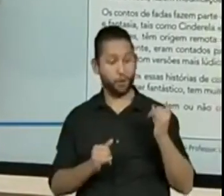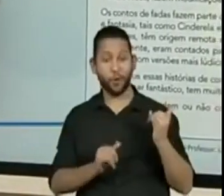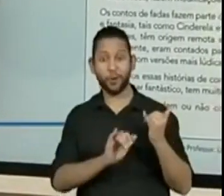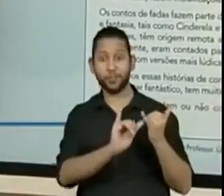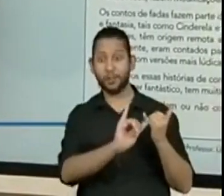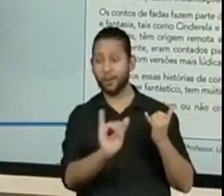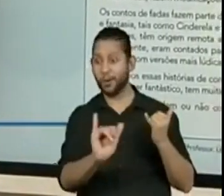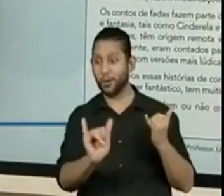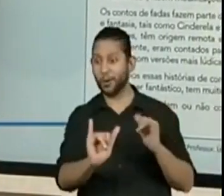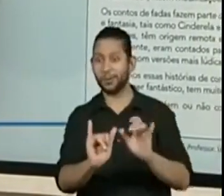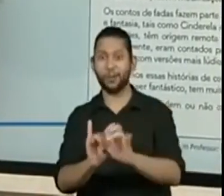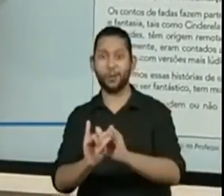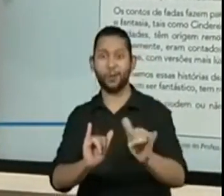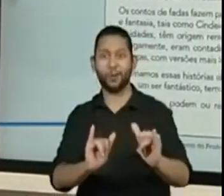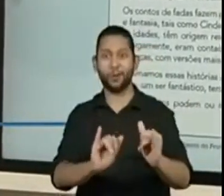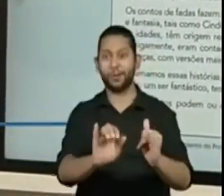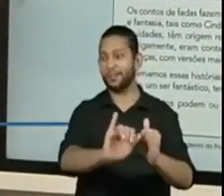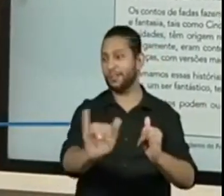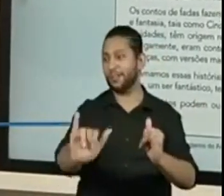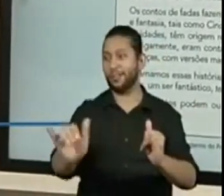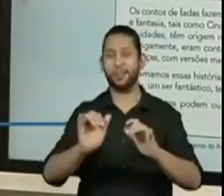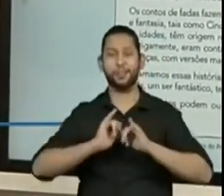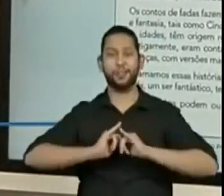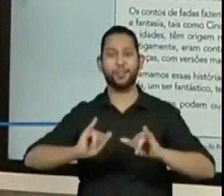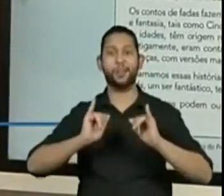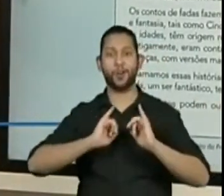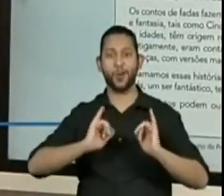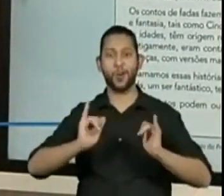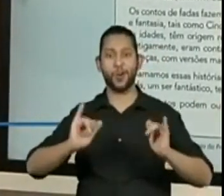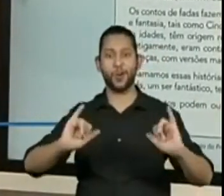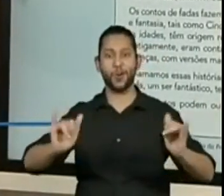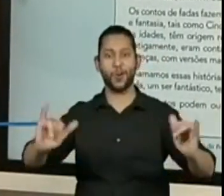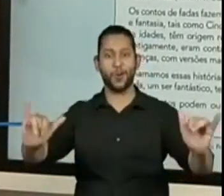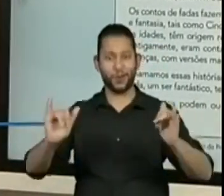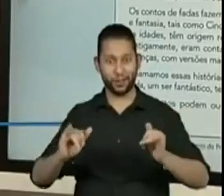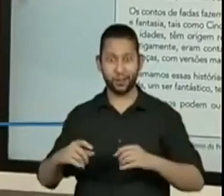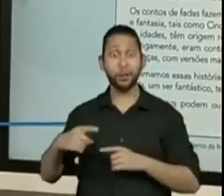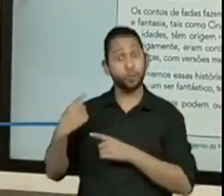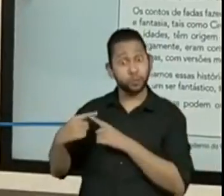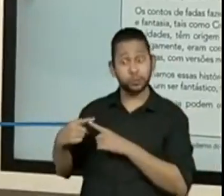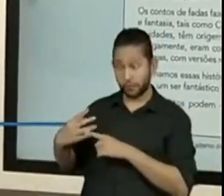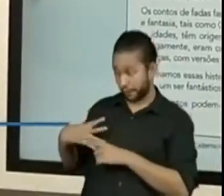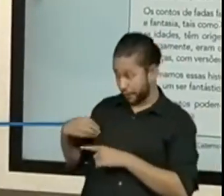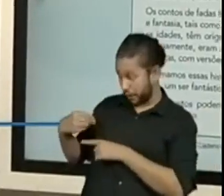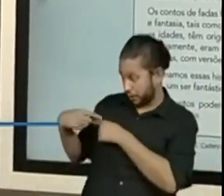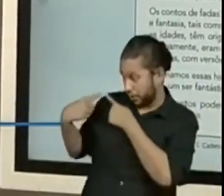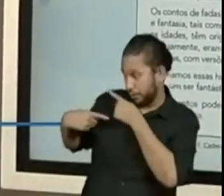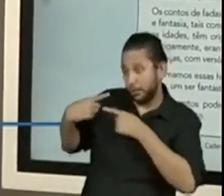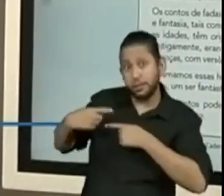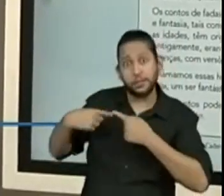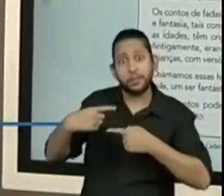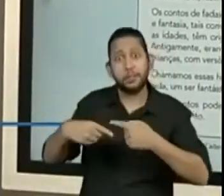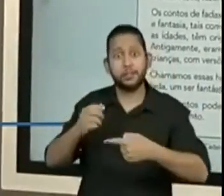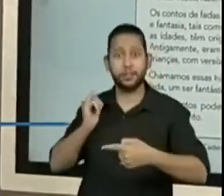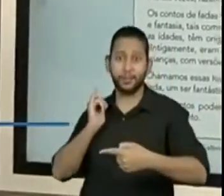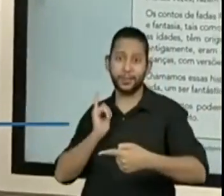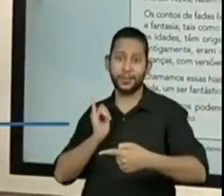a avó contava para o filho contava para o neto, e assim era passada de geração a